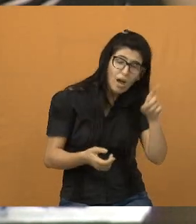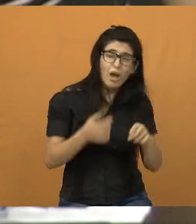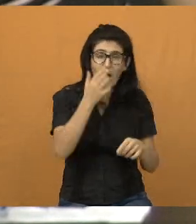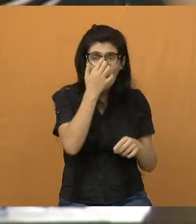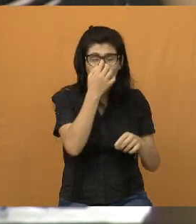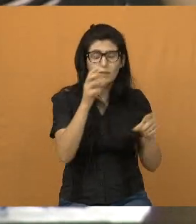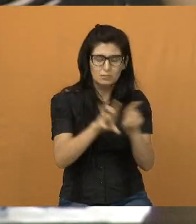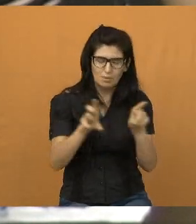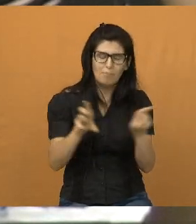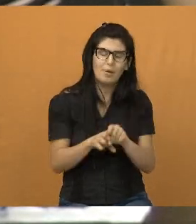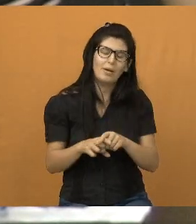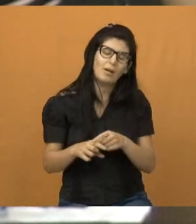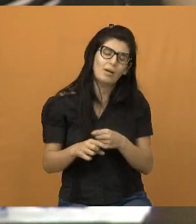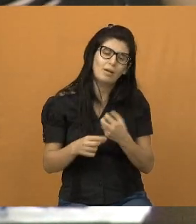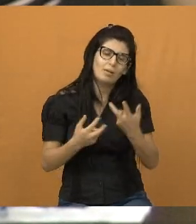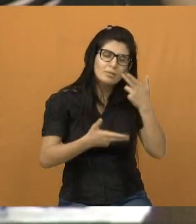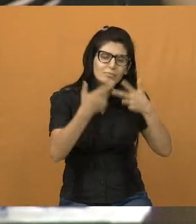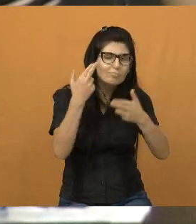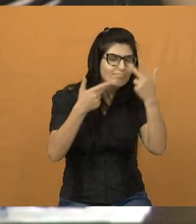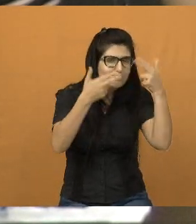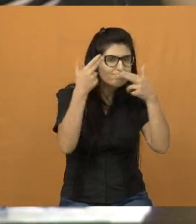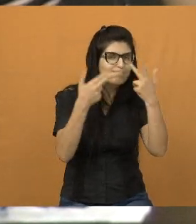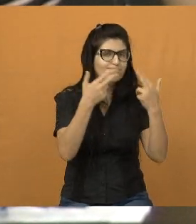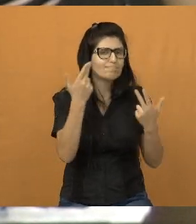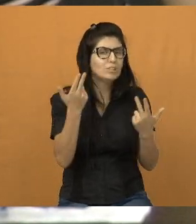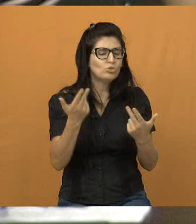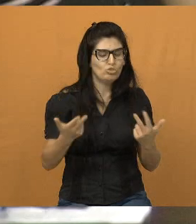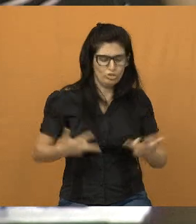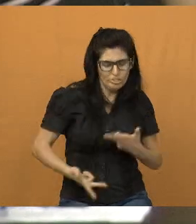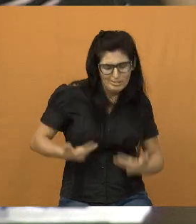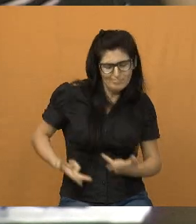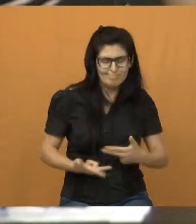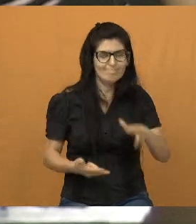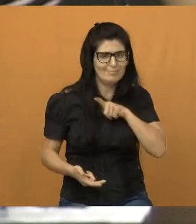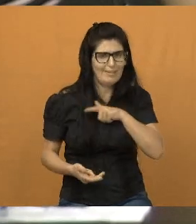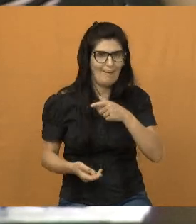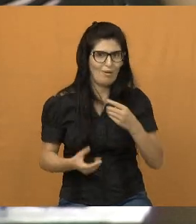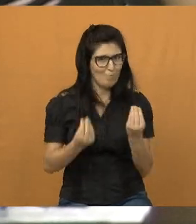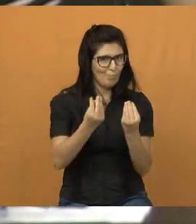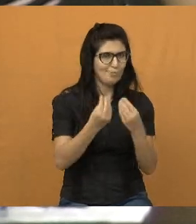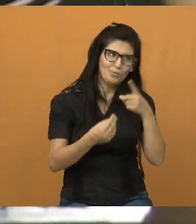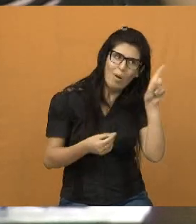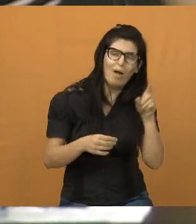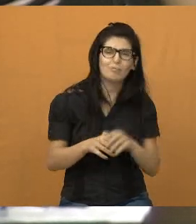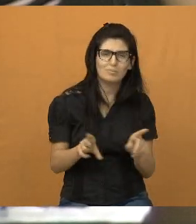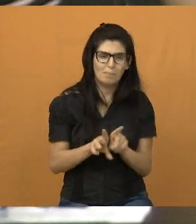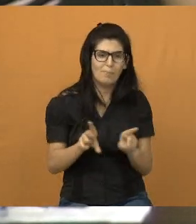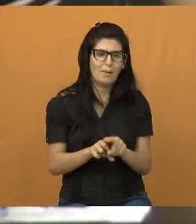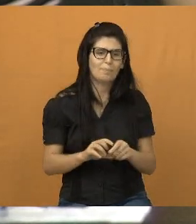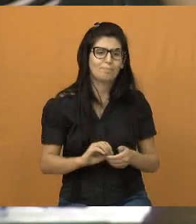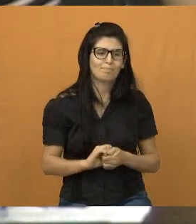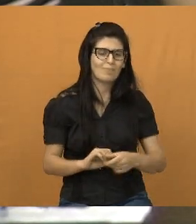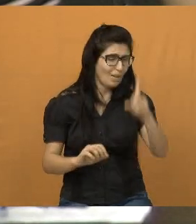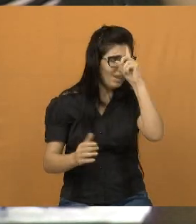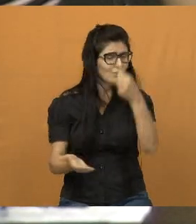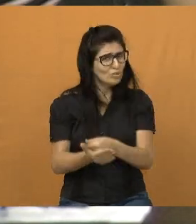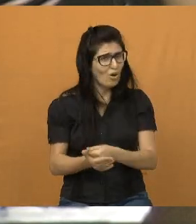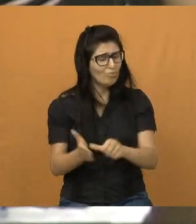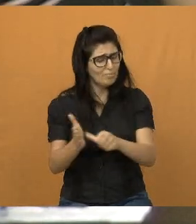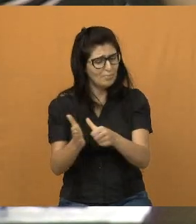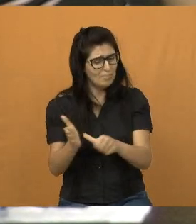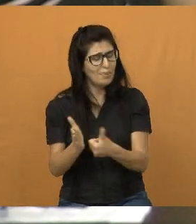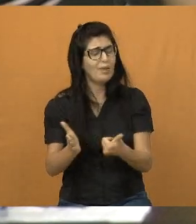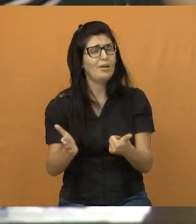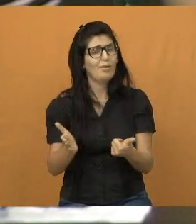número de cirurgias. Não adianta a gente esconder a sujeira debaixo do tapete, né? Se ela vier à tona, é melhor a gente ir resolvendo o que tem aí, depois a gente vê